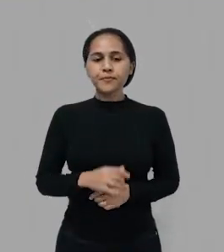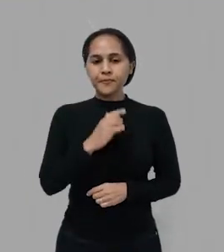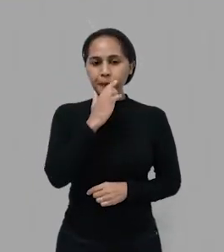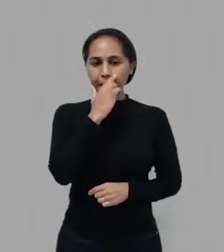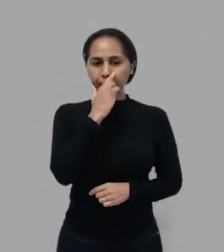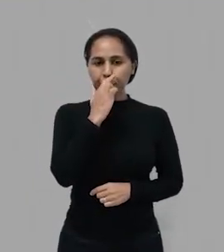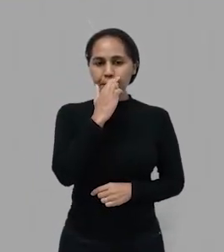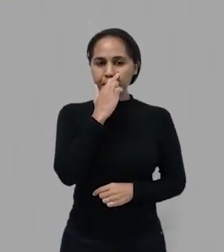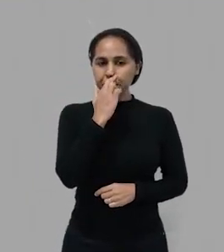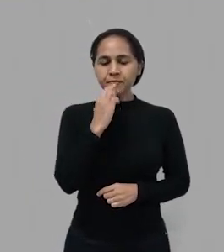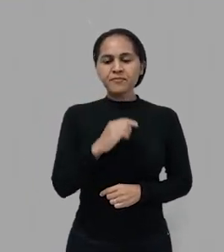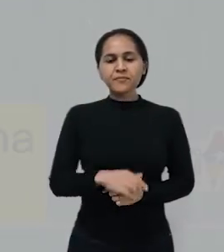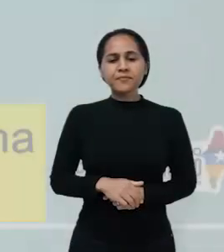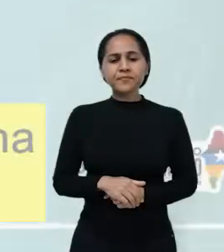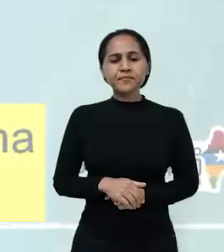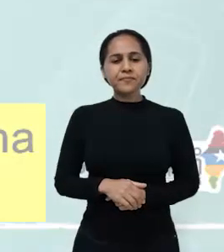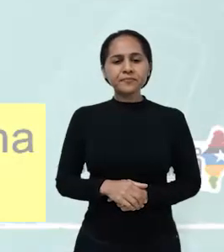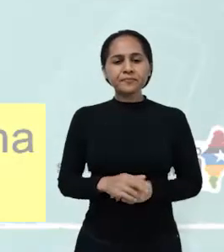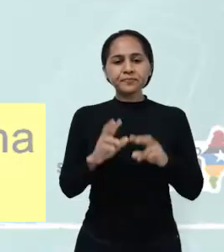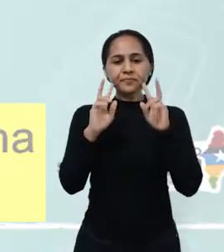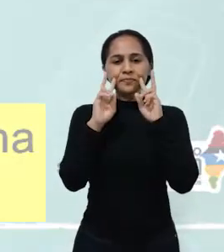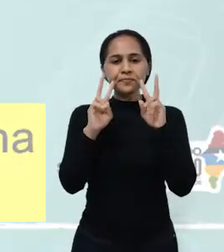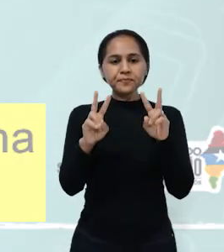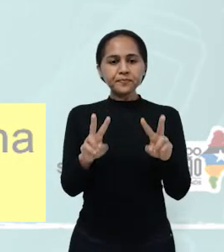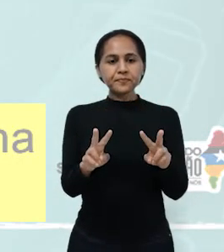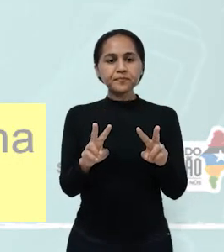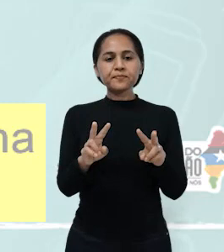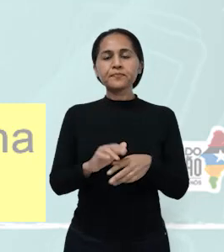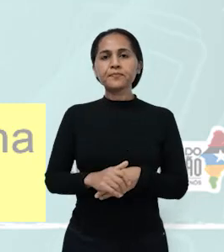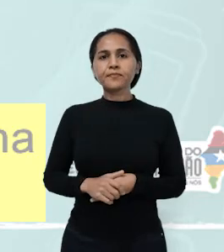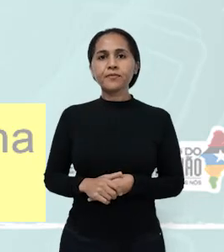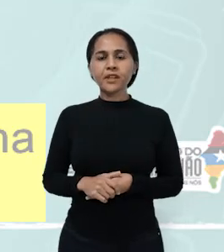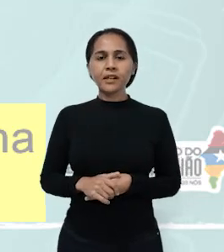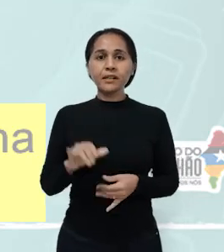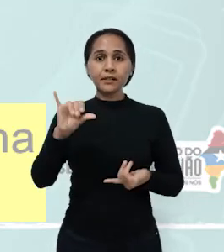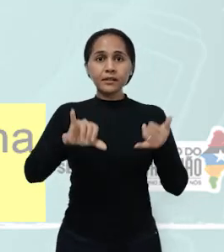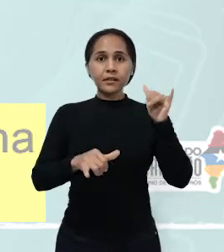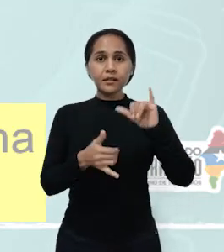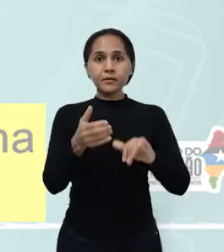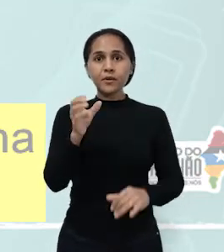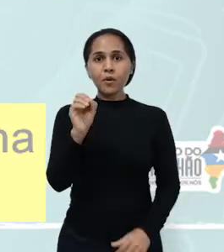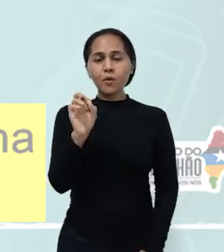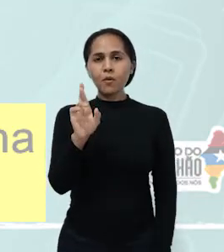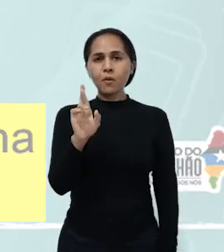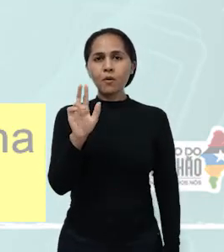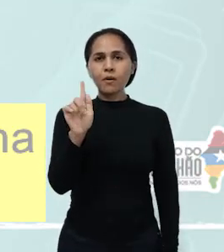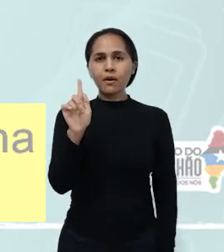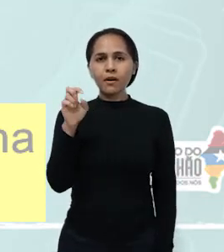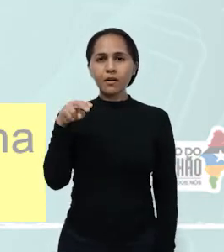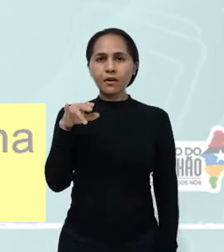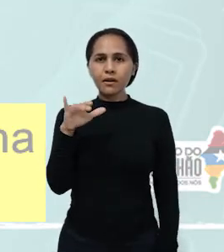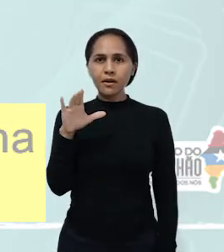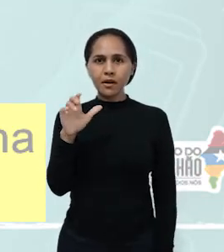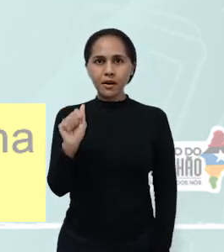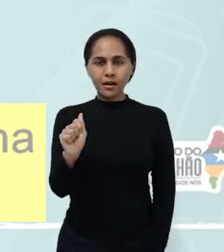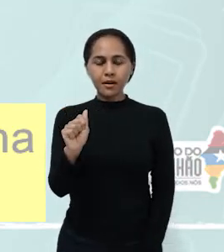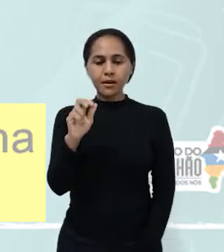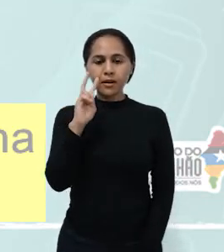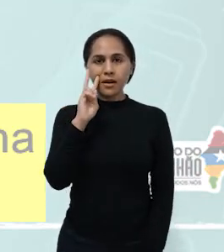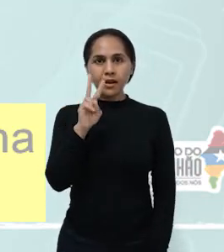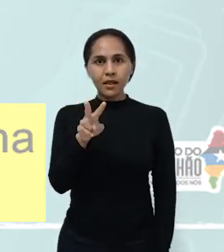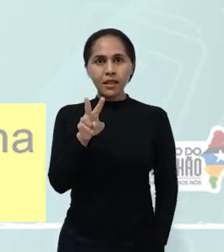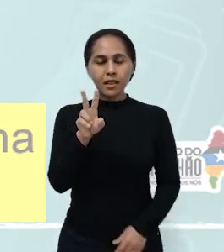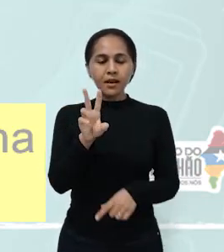Então, aqui, trazendo para a química orgânica. Aqui nós temos a estrutura, né, essa primeira figura